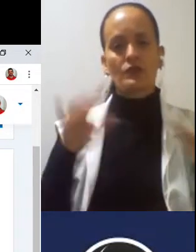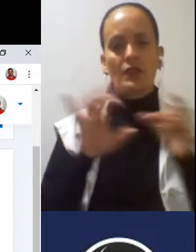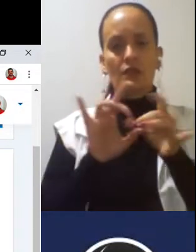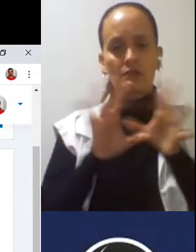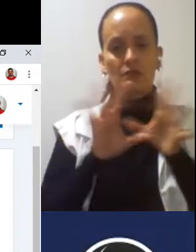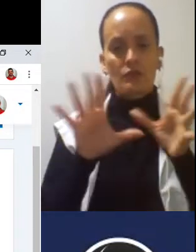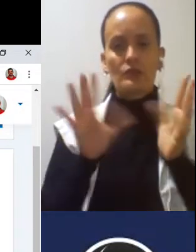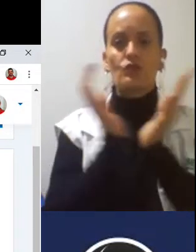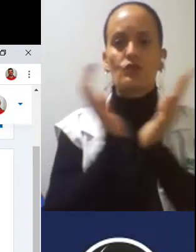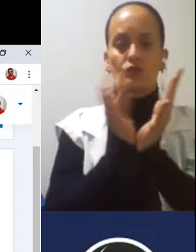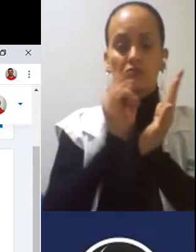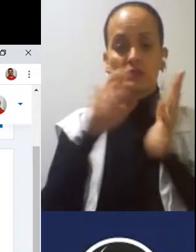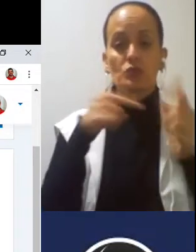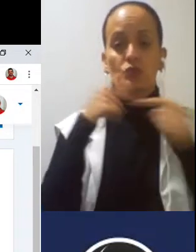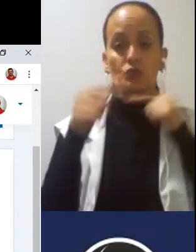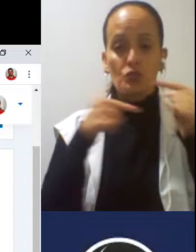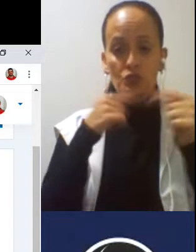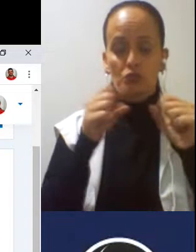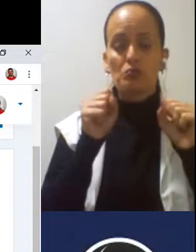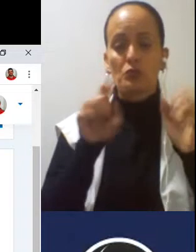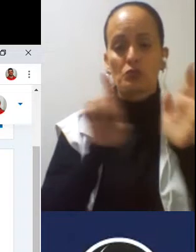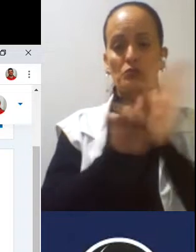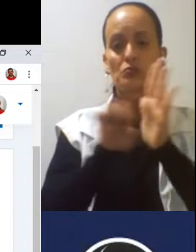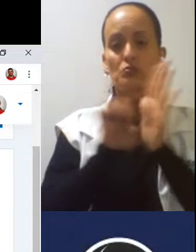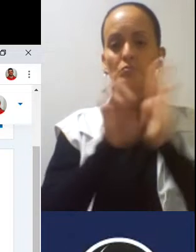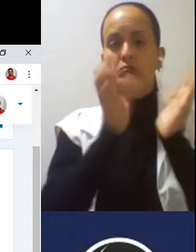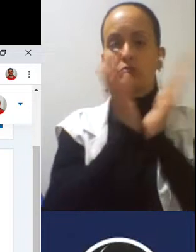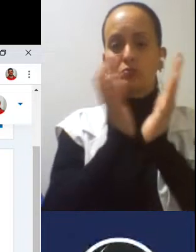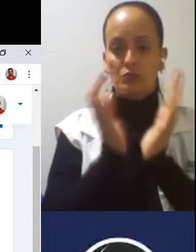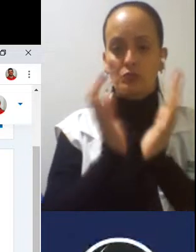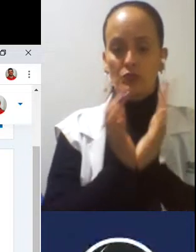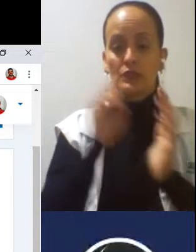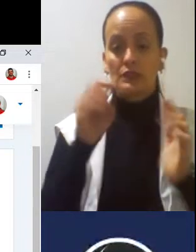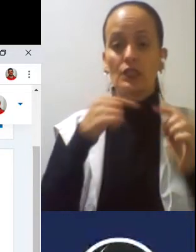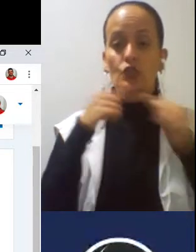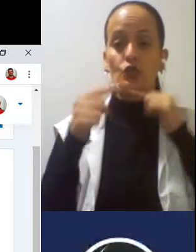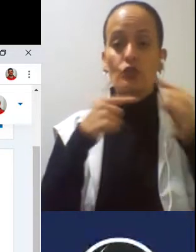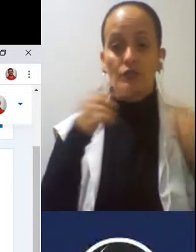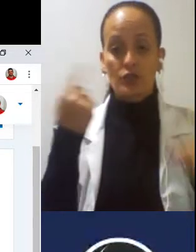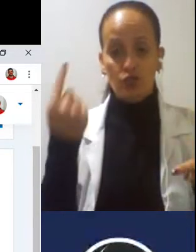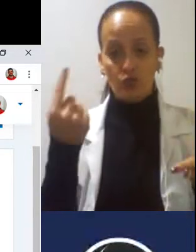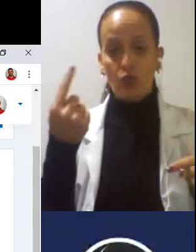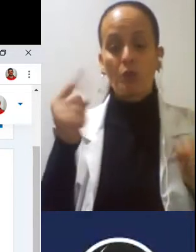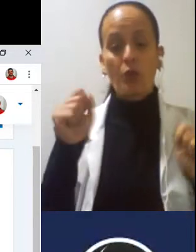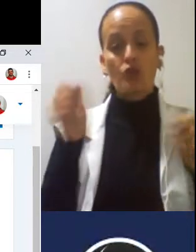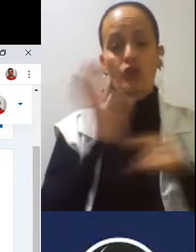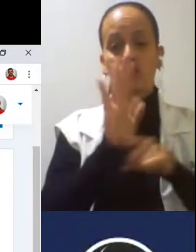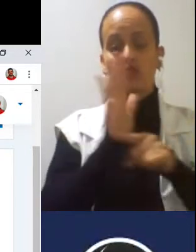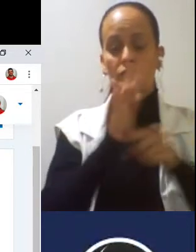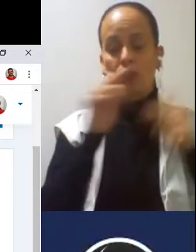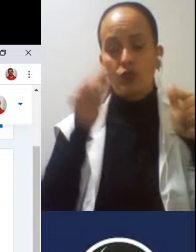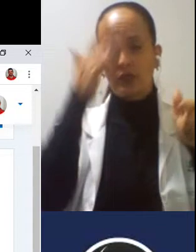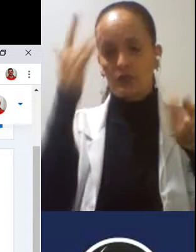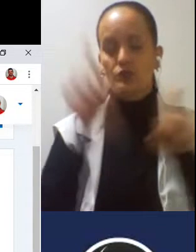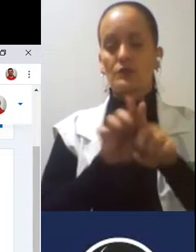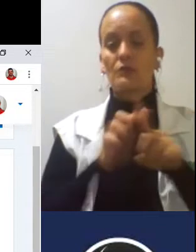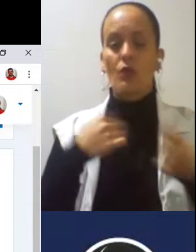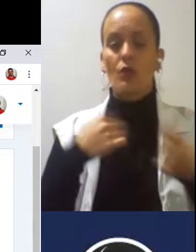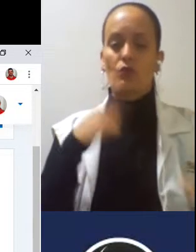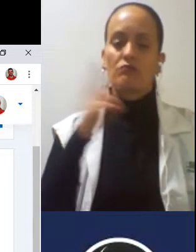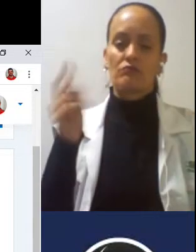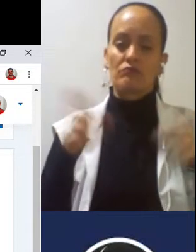grupo, qualquer coisa pode me mandar lá no grupo, que aí dependendo da dúvida de um, pode ser a dúvida de outro. E aí eu respondo lá no grupo, que aí